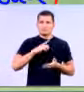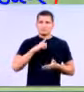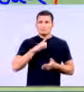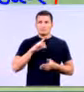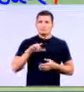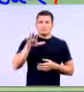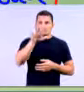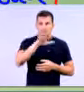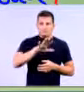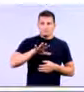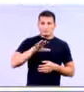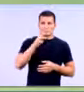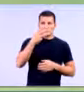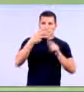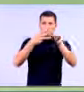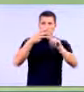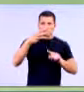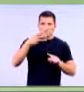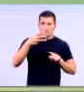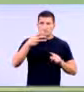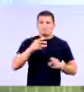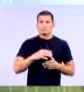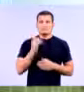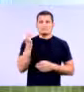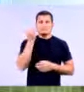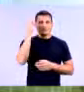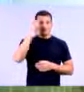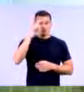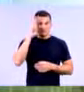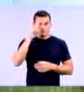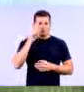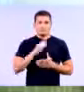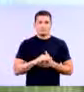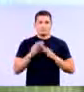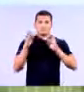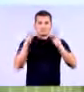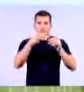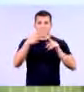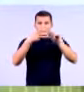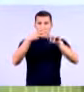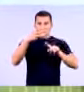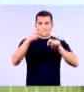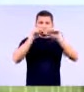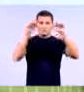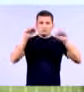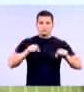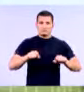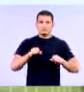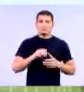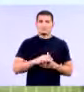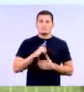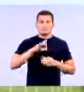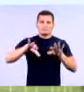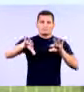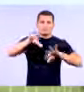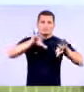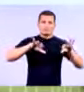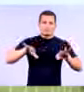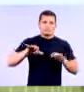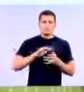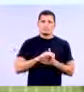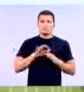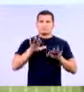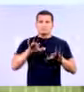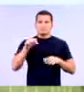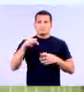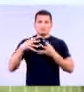3 situações. Importante lembrar que todos esses 3 sistemas existem separadamente e, no caso